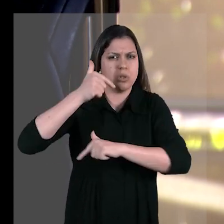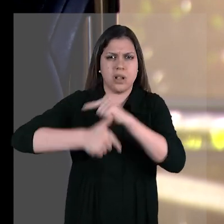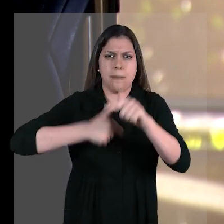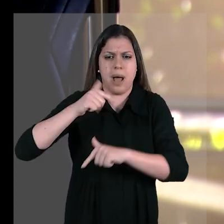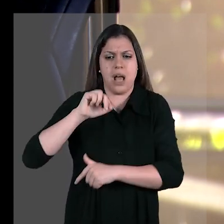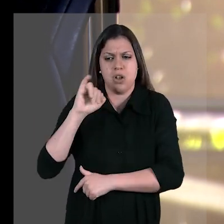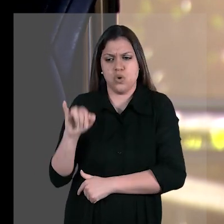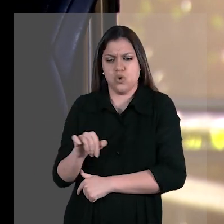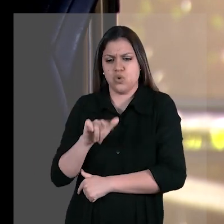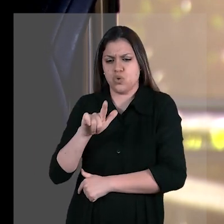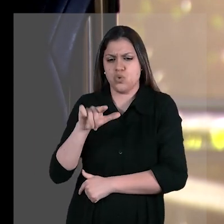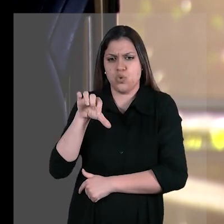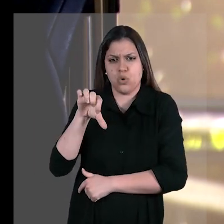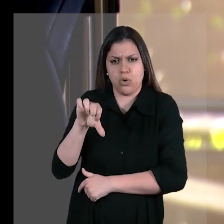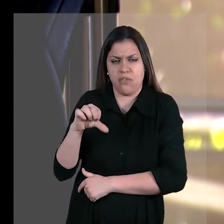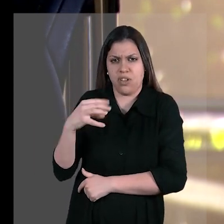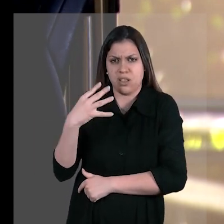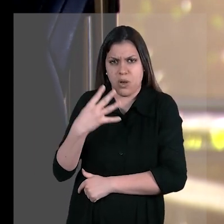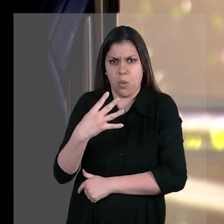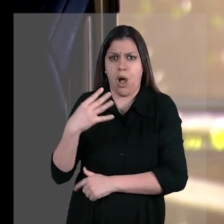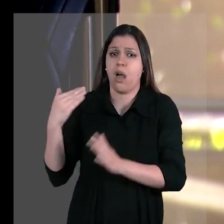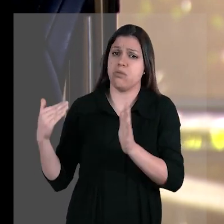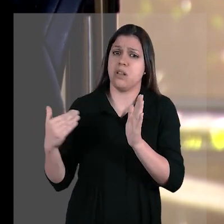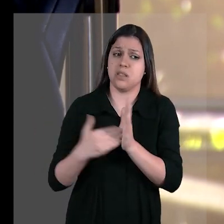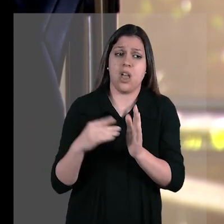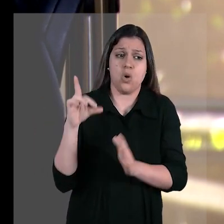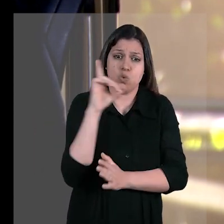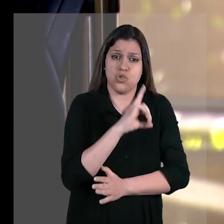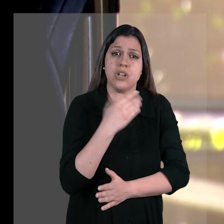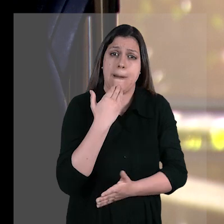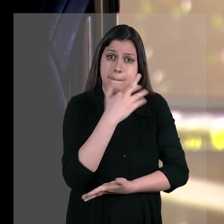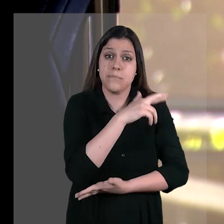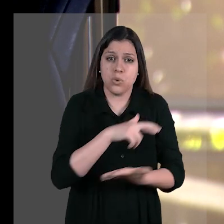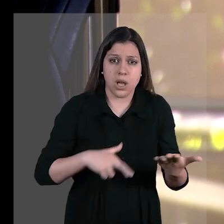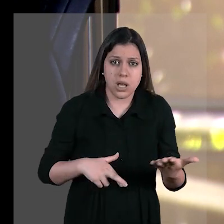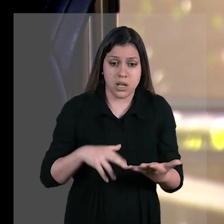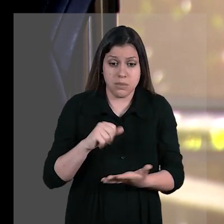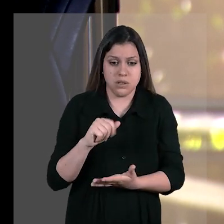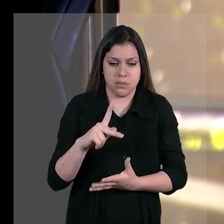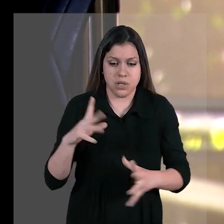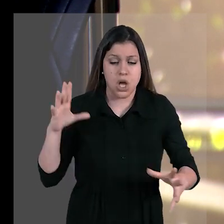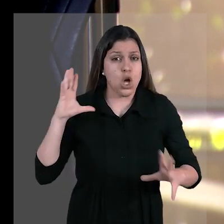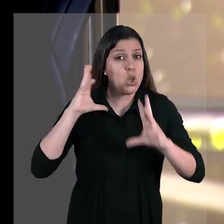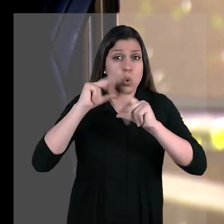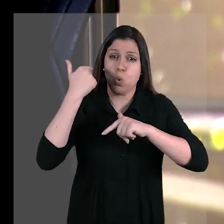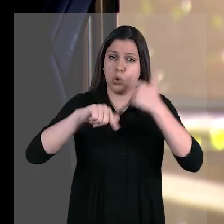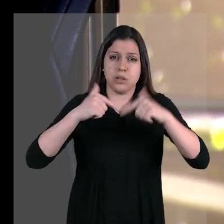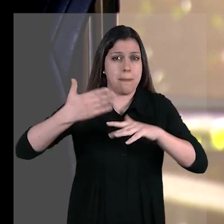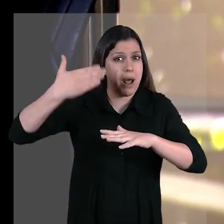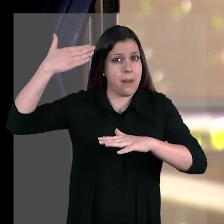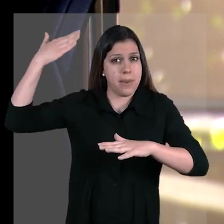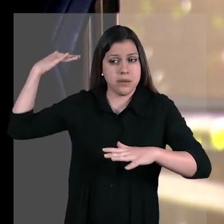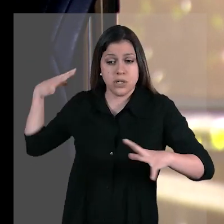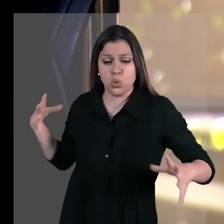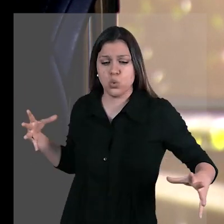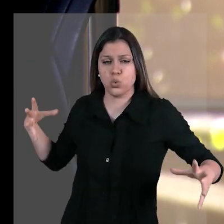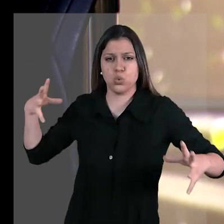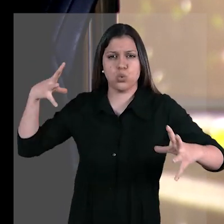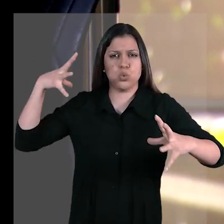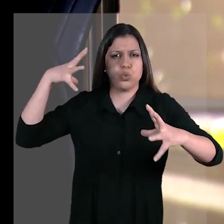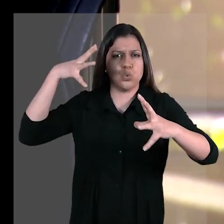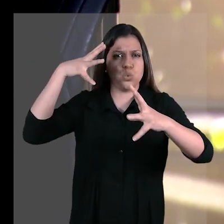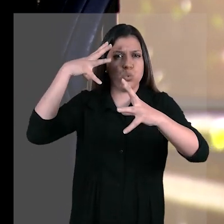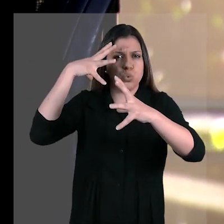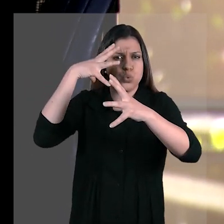de 94 até a data da entrada do requerimento da aposentadoria, faço o cálculo, faço a média e me